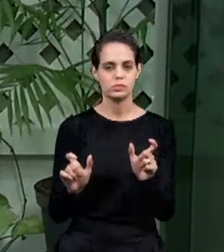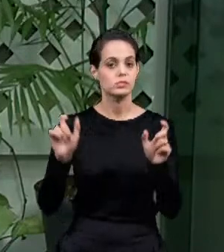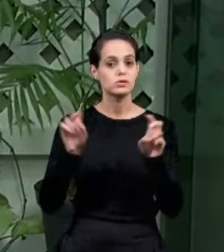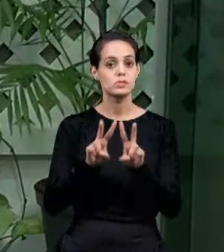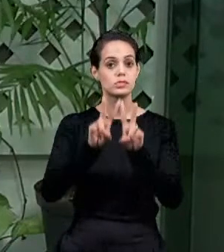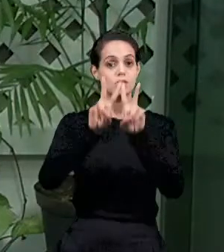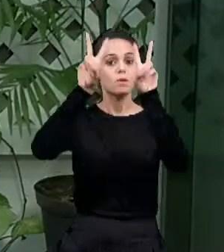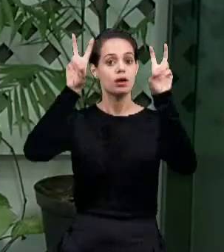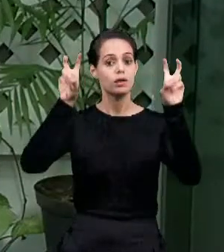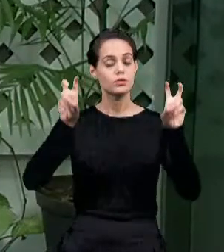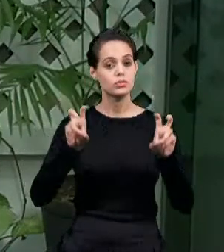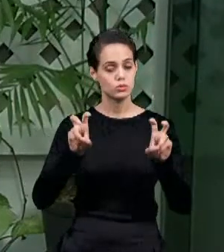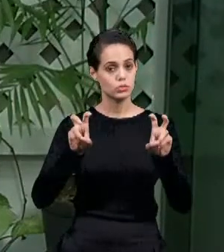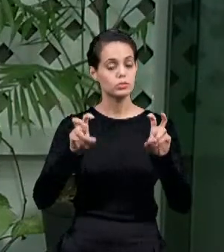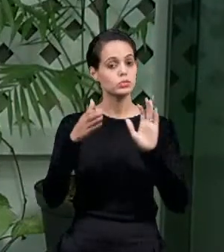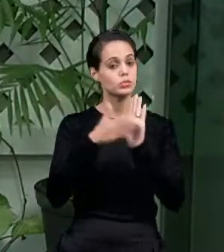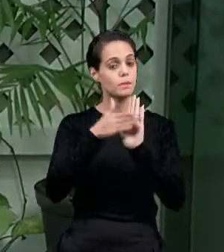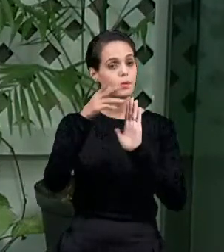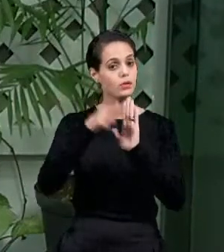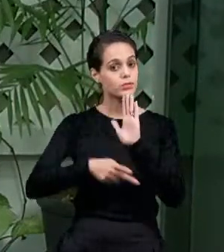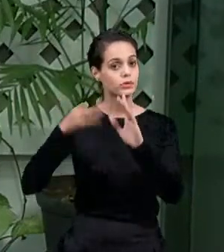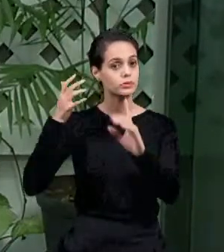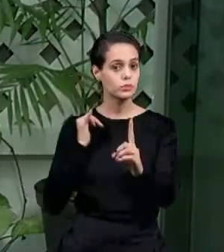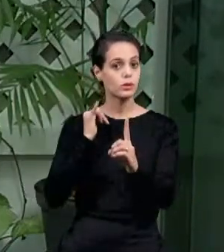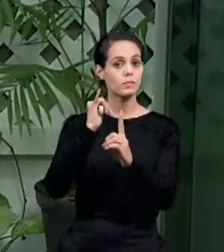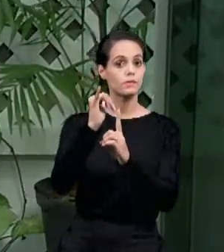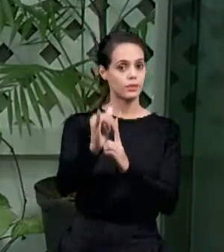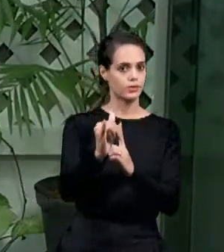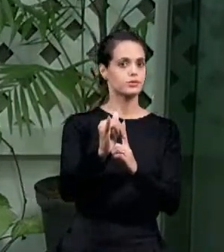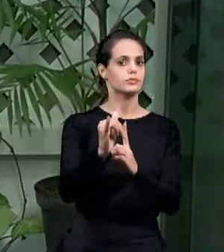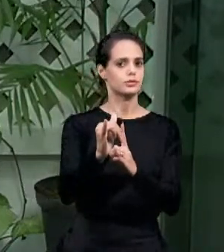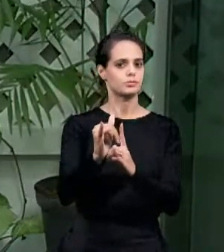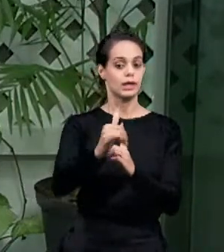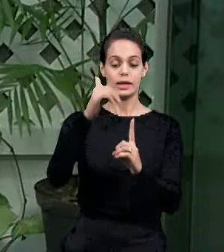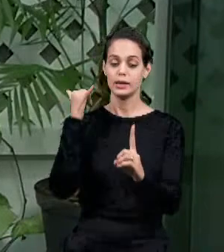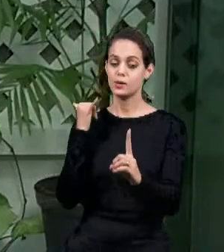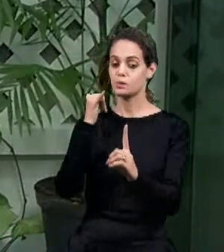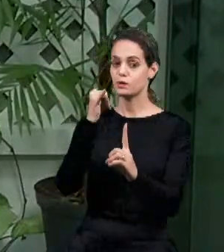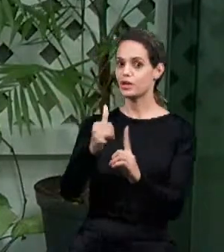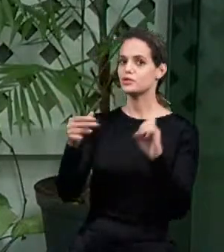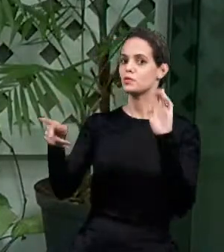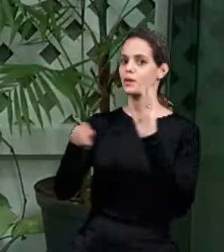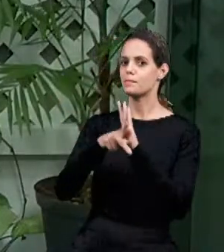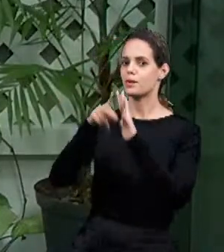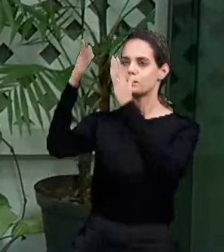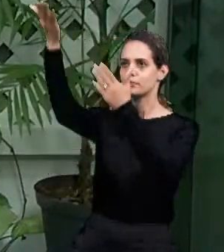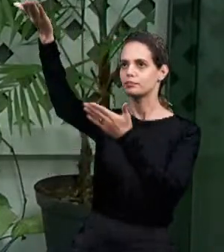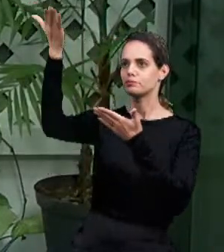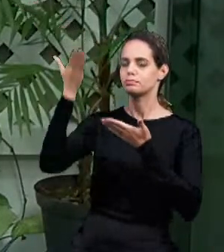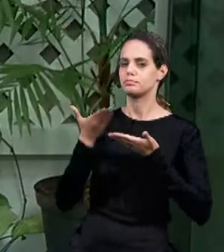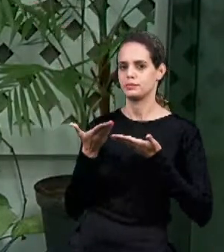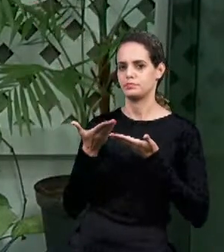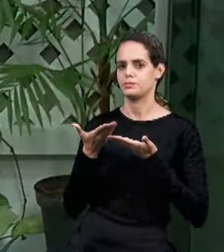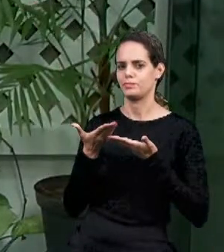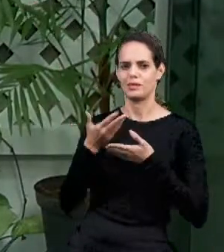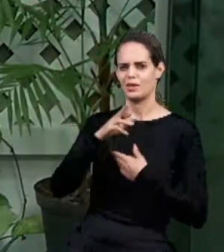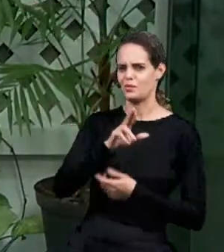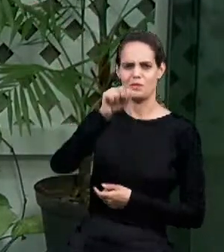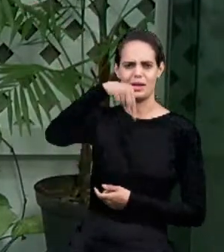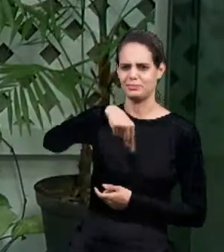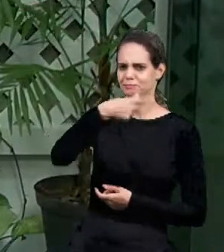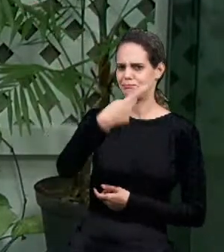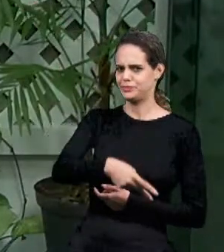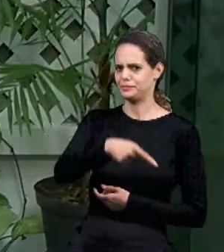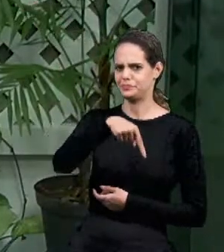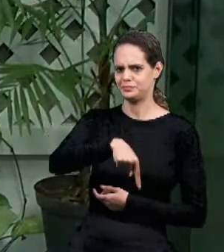são projetos proféticos. E aquilo que é profético vem da eternidade. Não é daqui. Ele